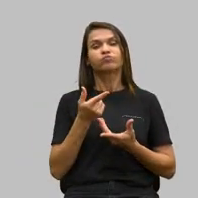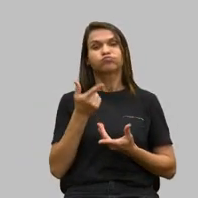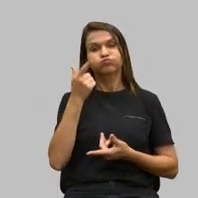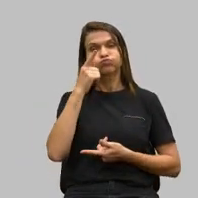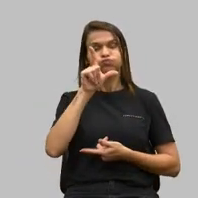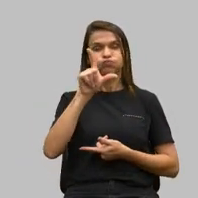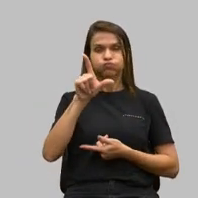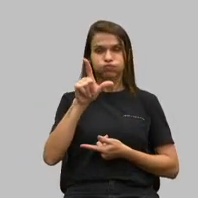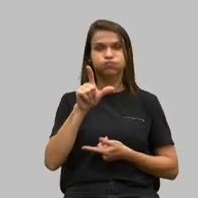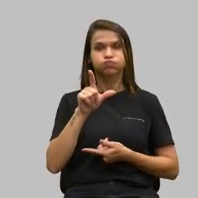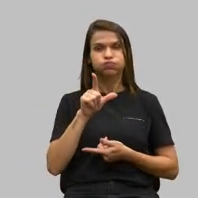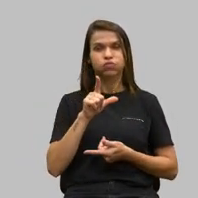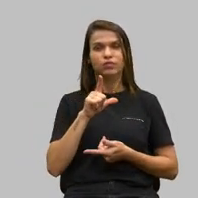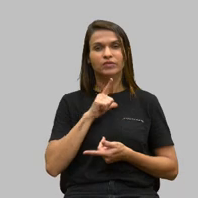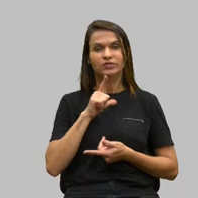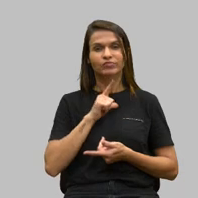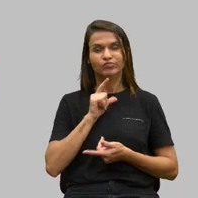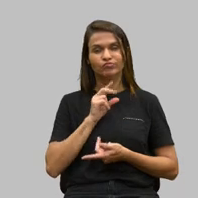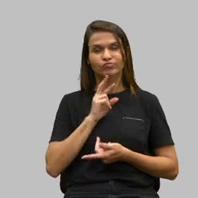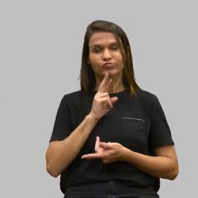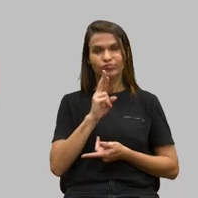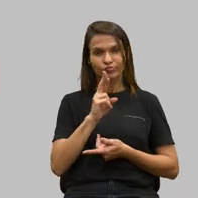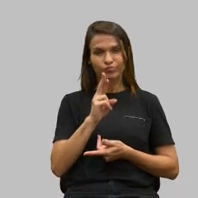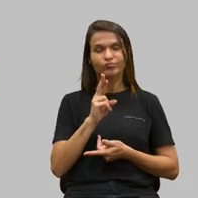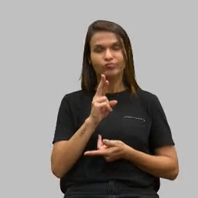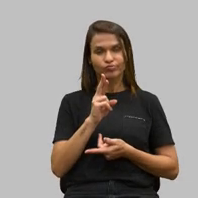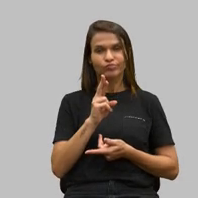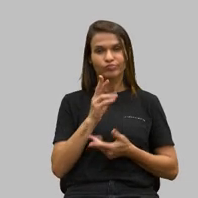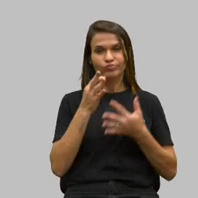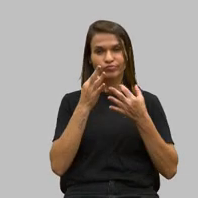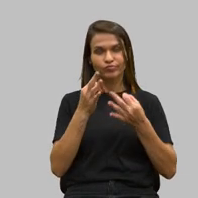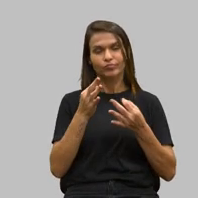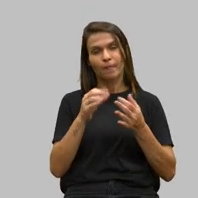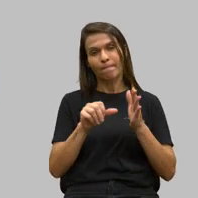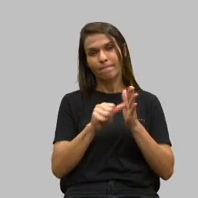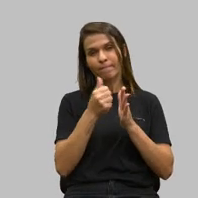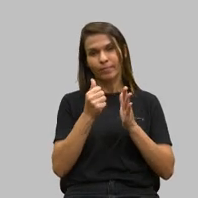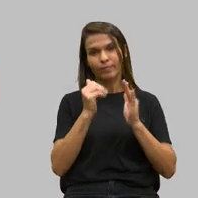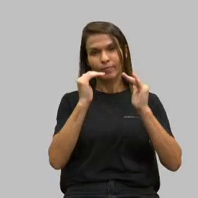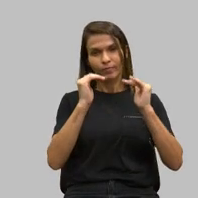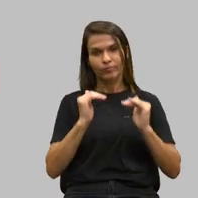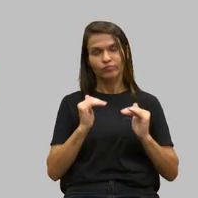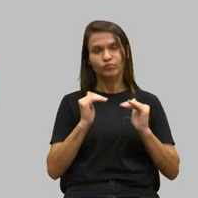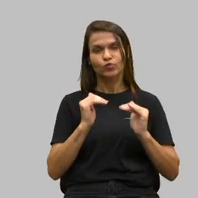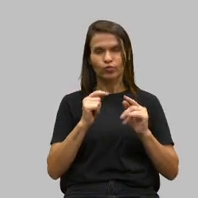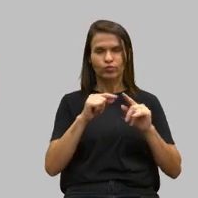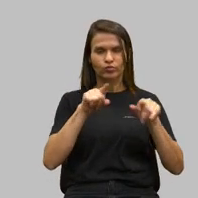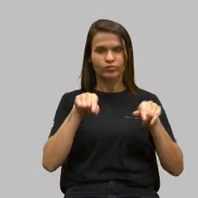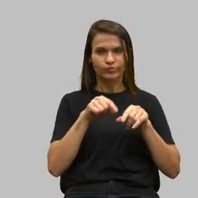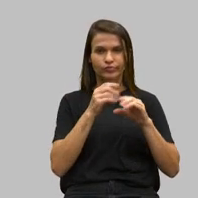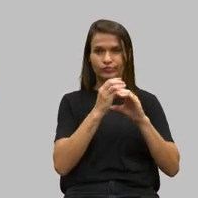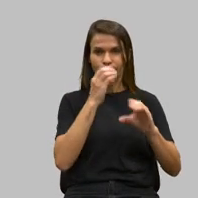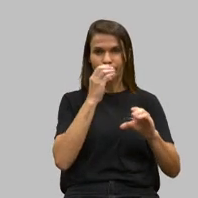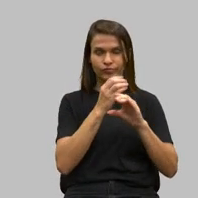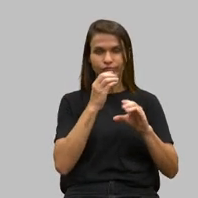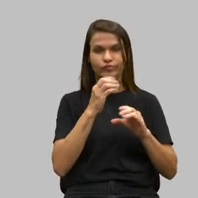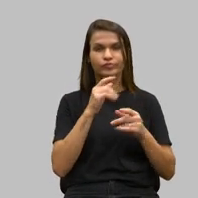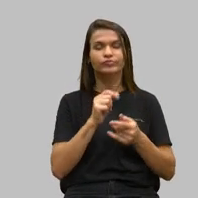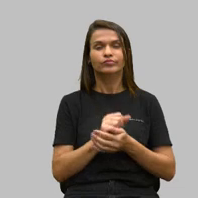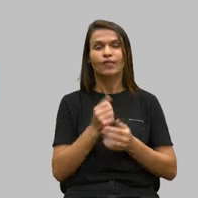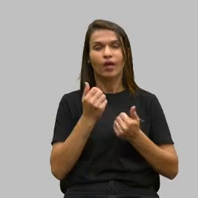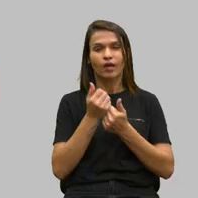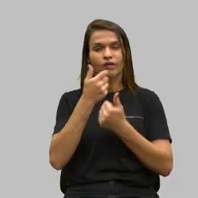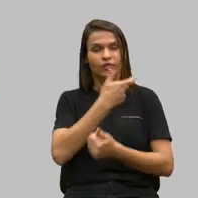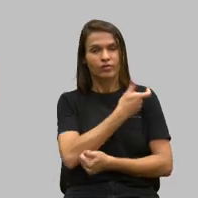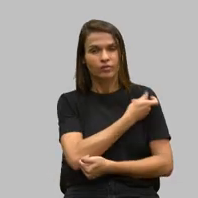vamos ter aí para dar resolubilidade para a atenção primária e diminuir o peso para o ambulatório. Cobertura vacinal, só lembrando vacimóveis